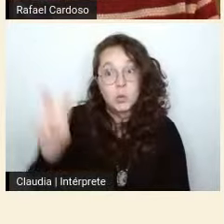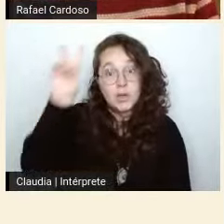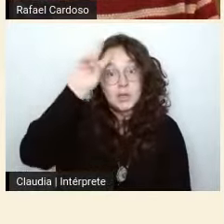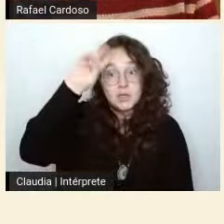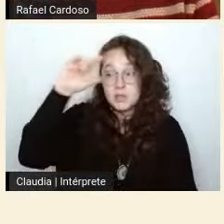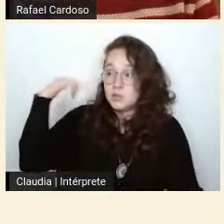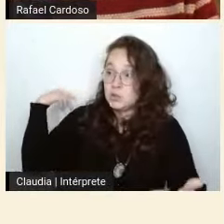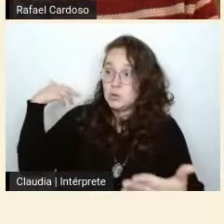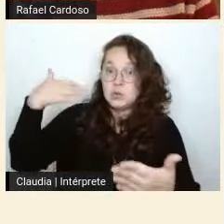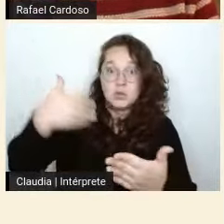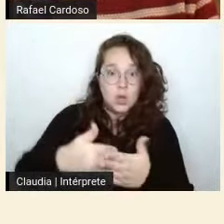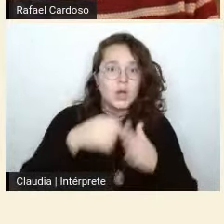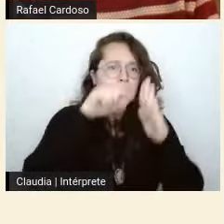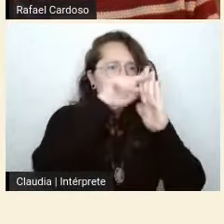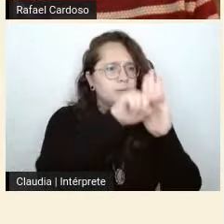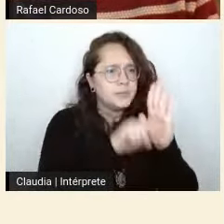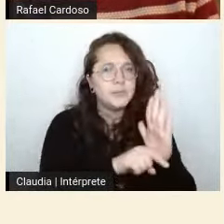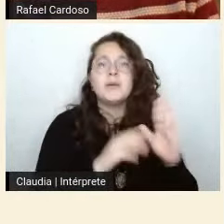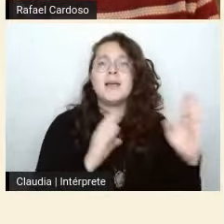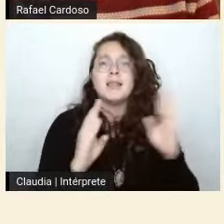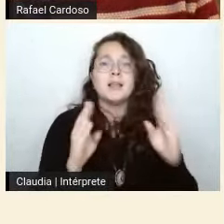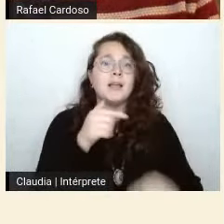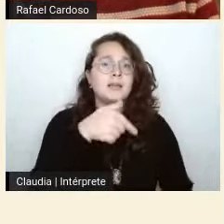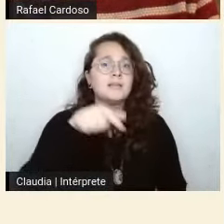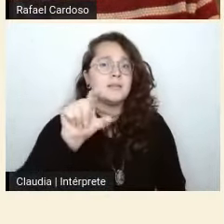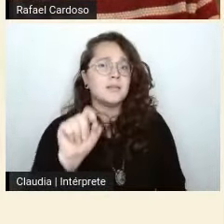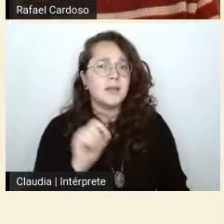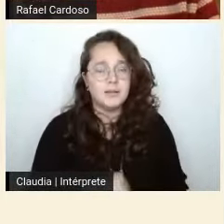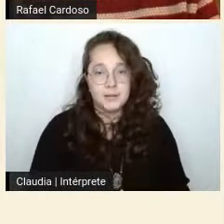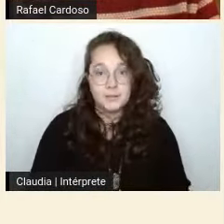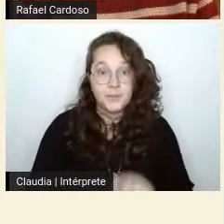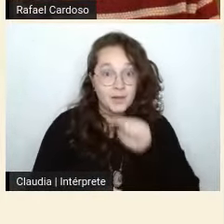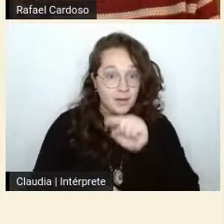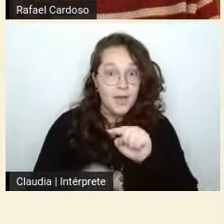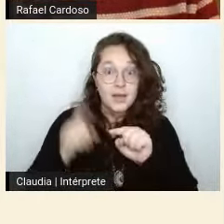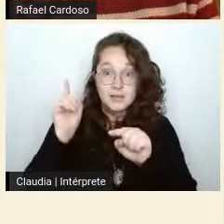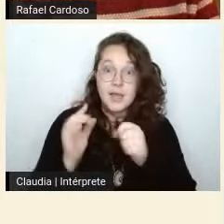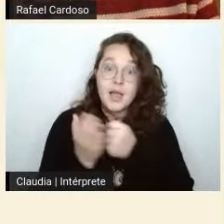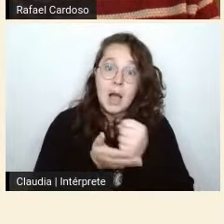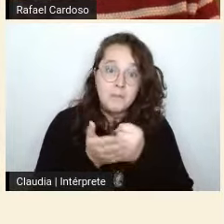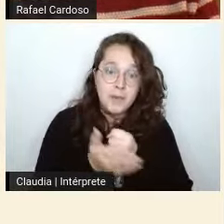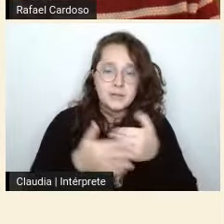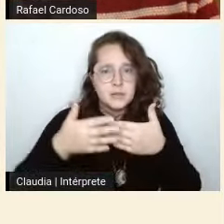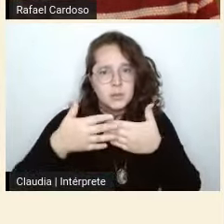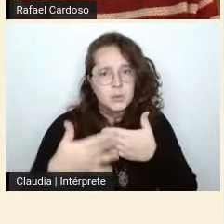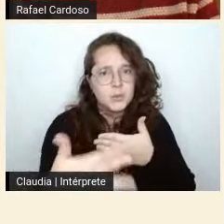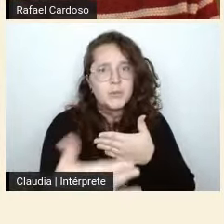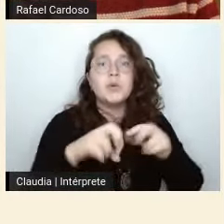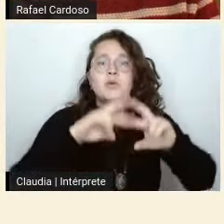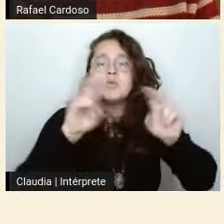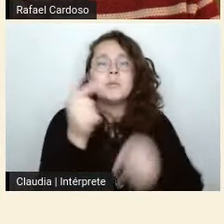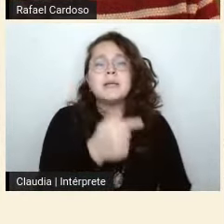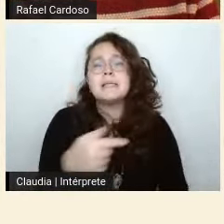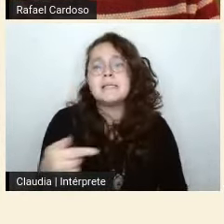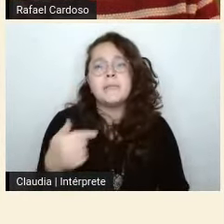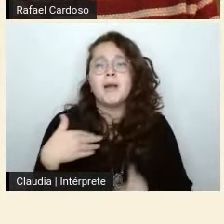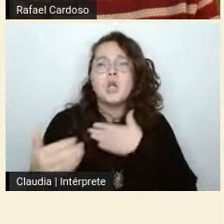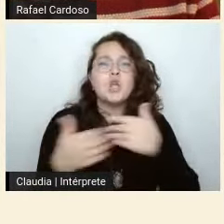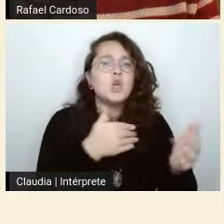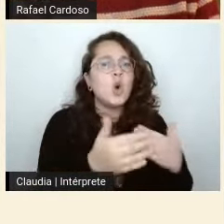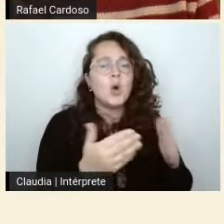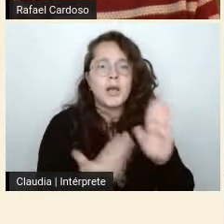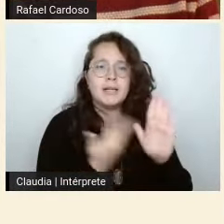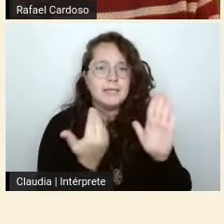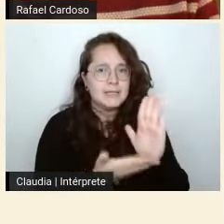consagrada desde a década de 70. Ela é a base e origem do paradigma da semana disponível em qualquer